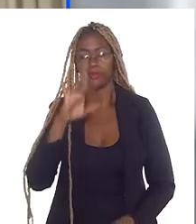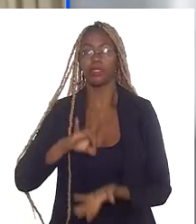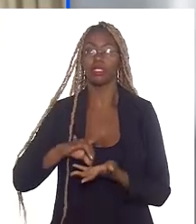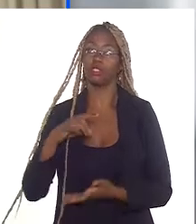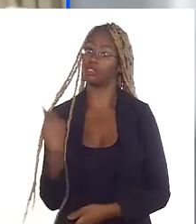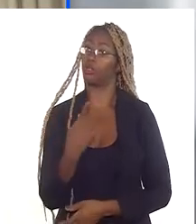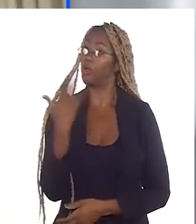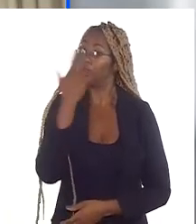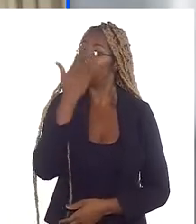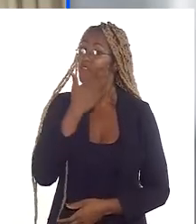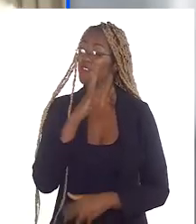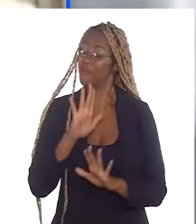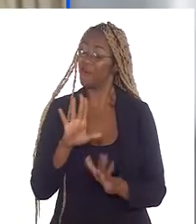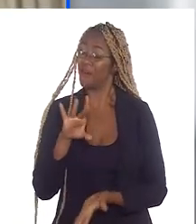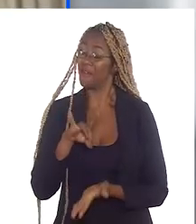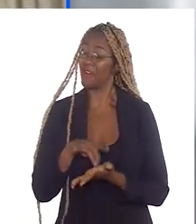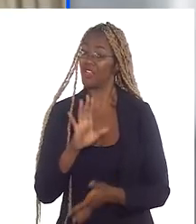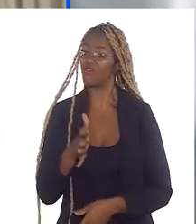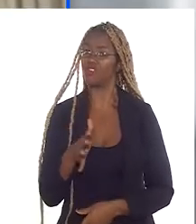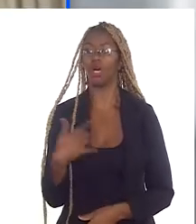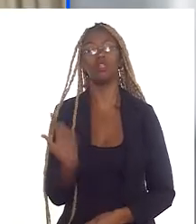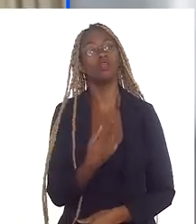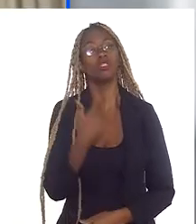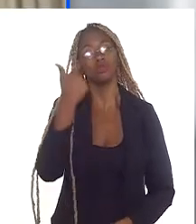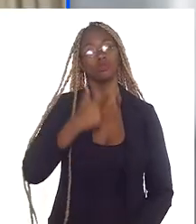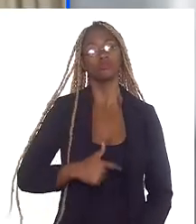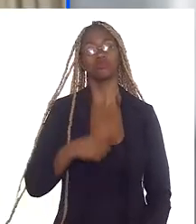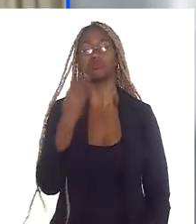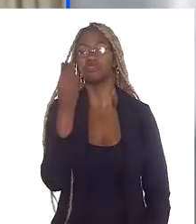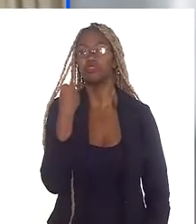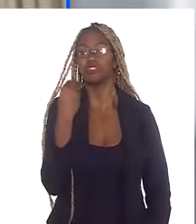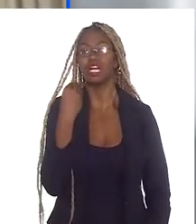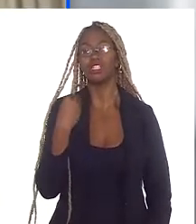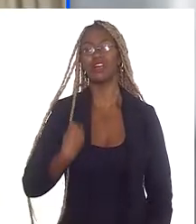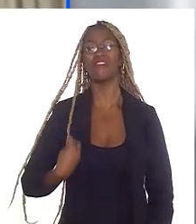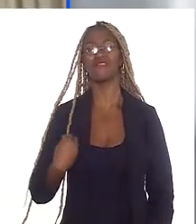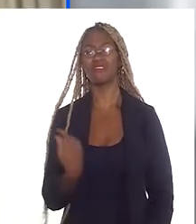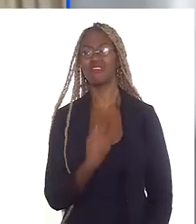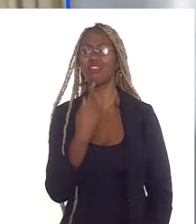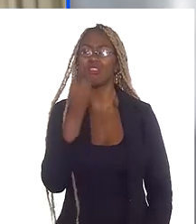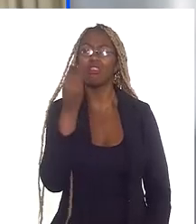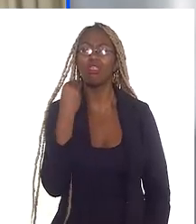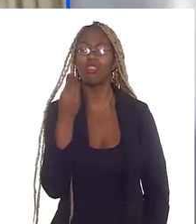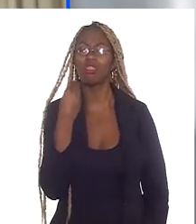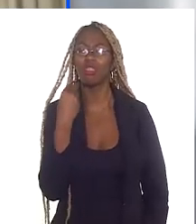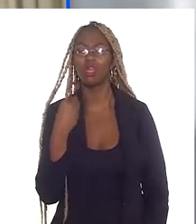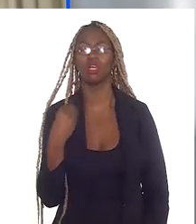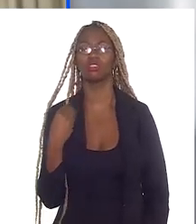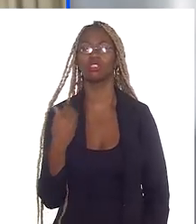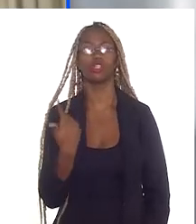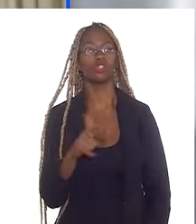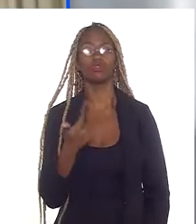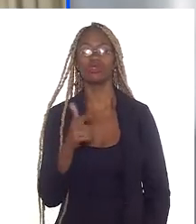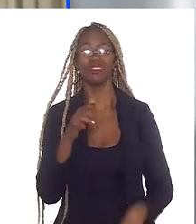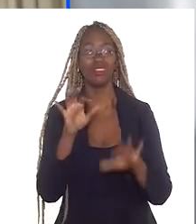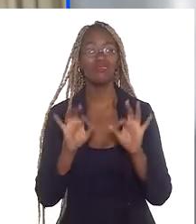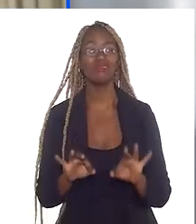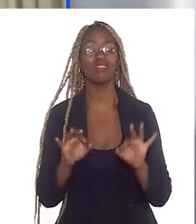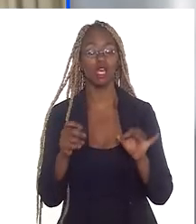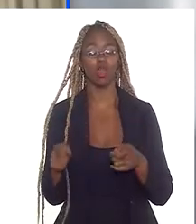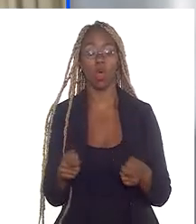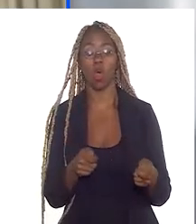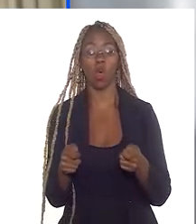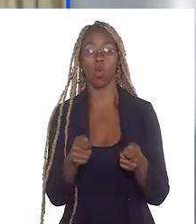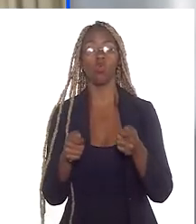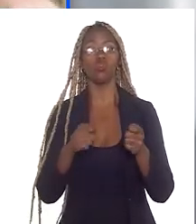realidade gente a gente para ouvir o quanto nós somos frágeis na nossa existência o quando não tem como a gente realmente